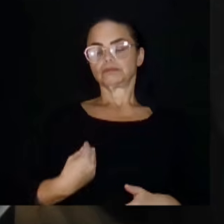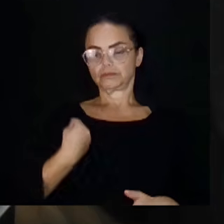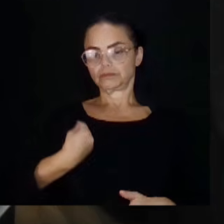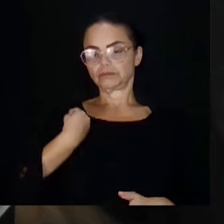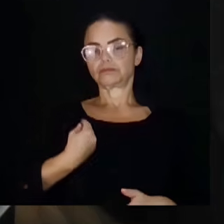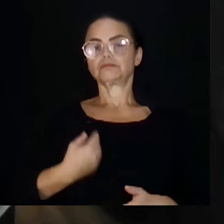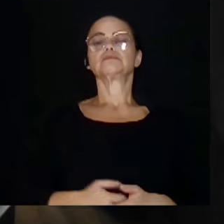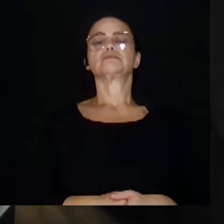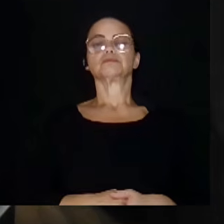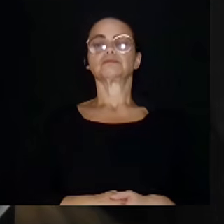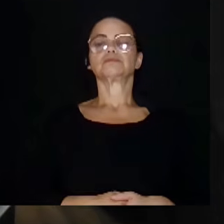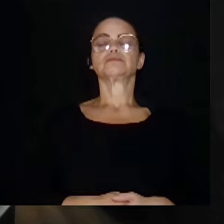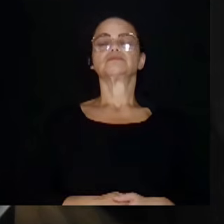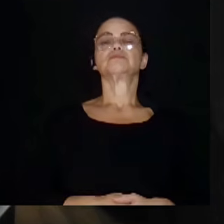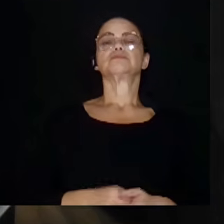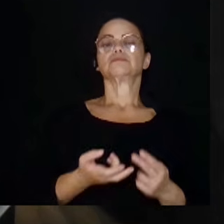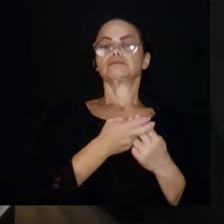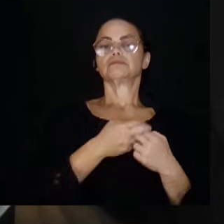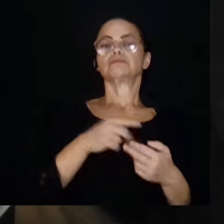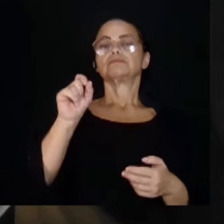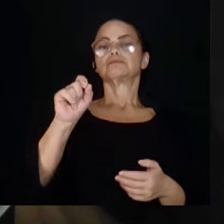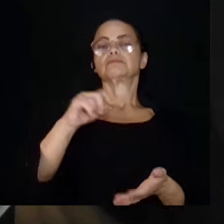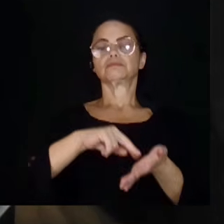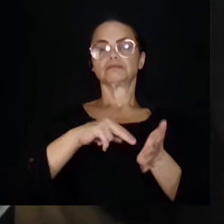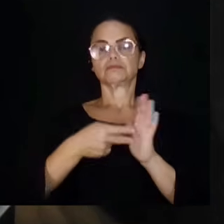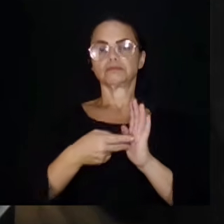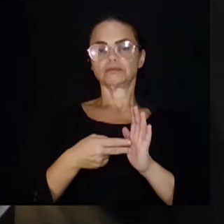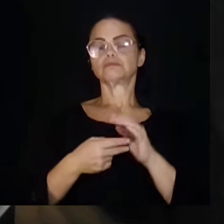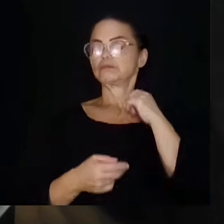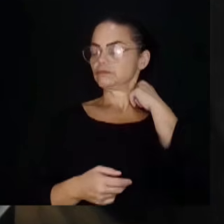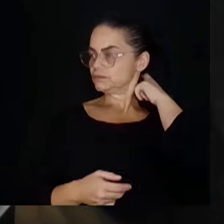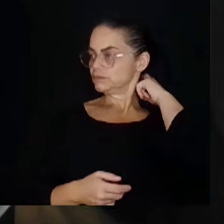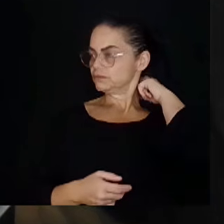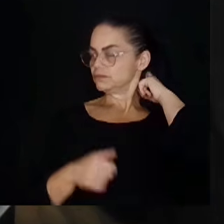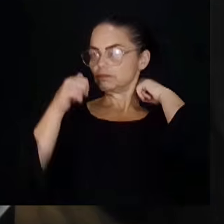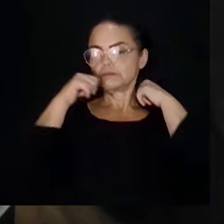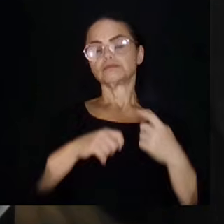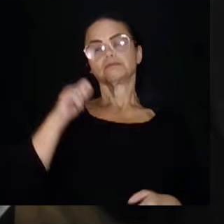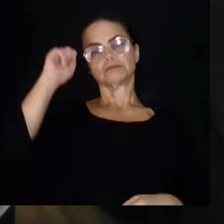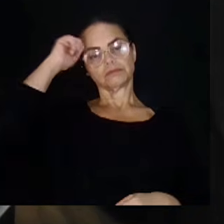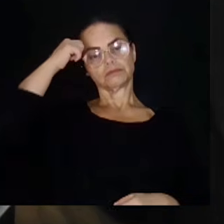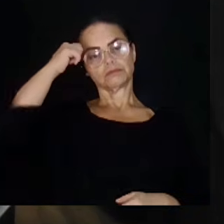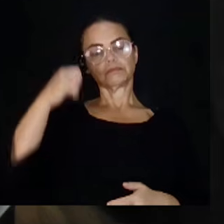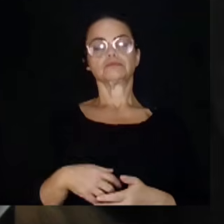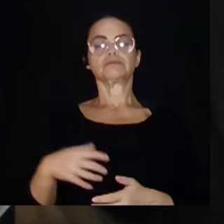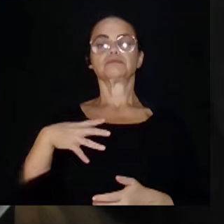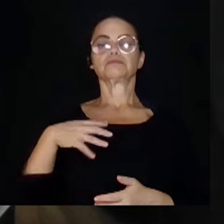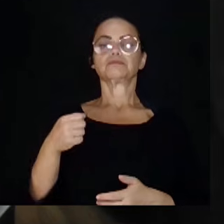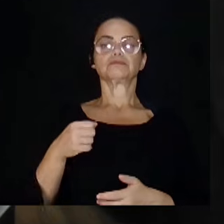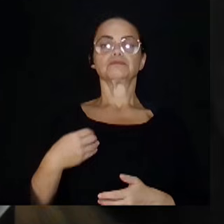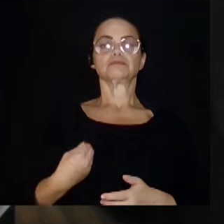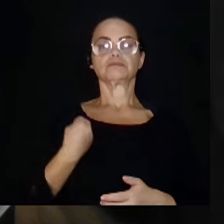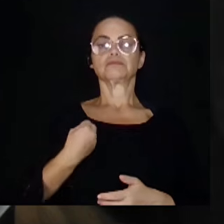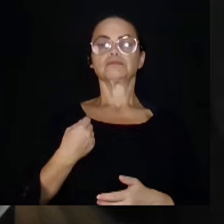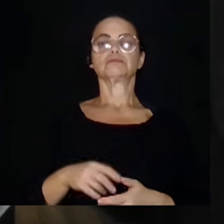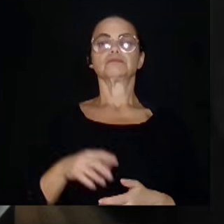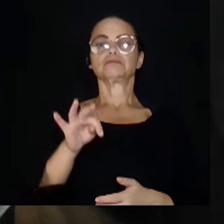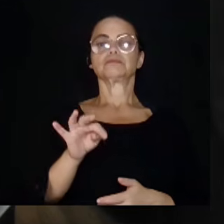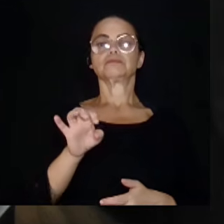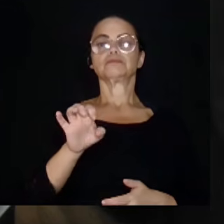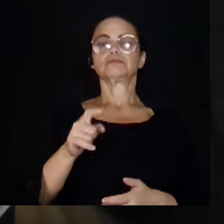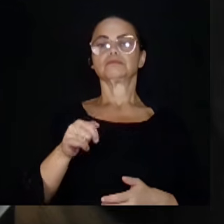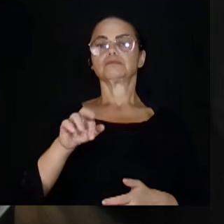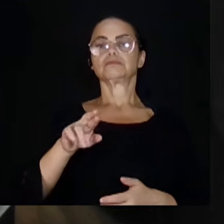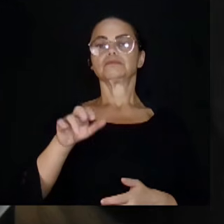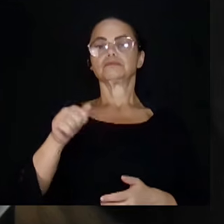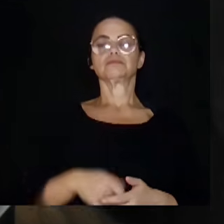O que significa para você, uma mulher preta, filha da Vira Teixeira, filho da Dita e do Sebastião, se tornar uma psicóloga?